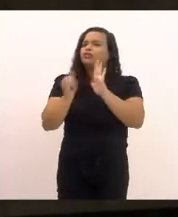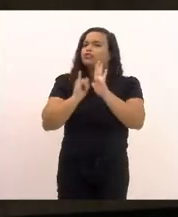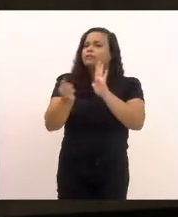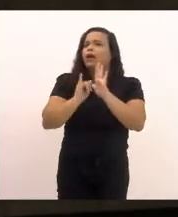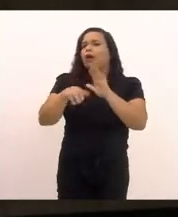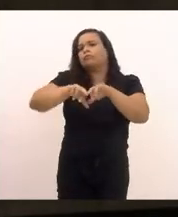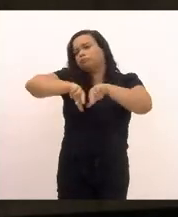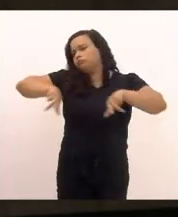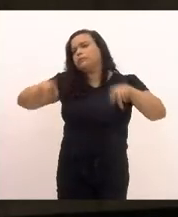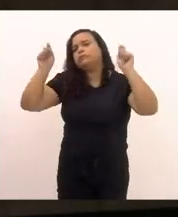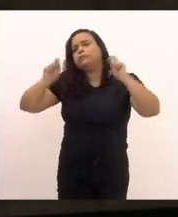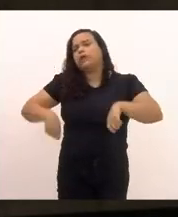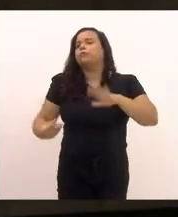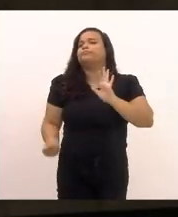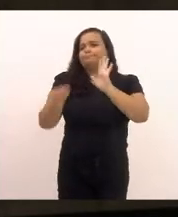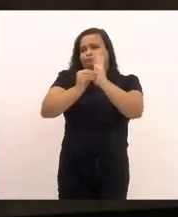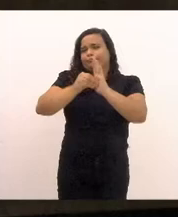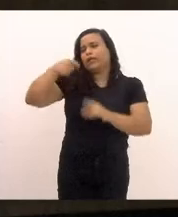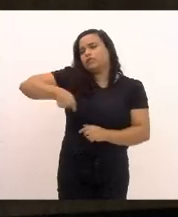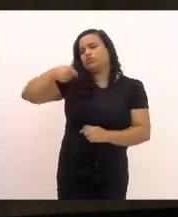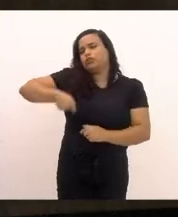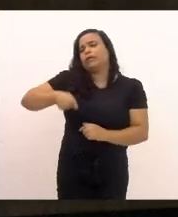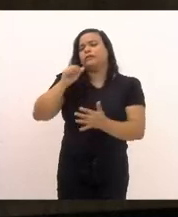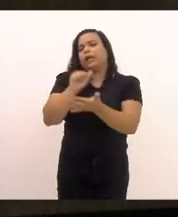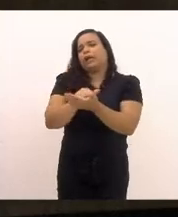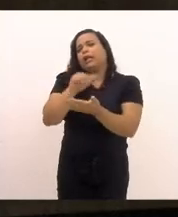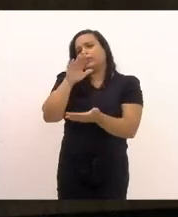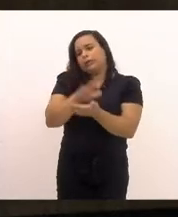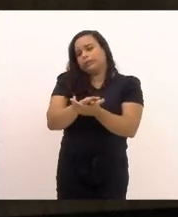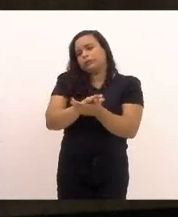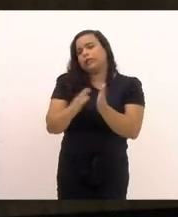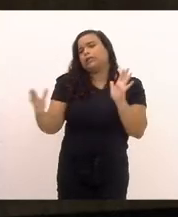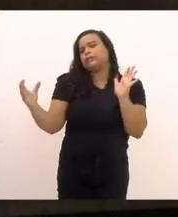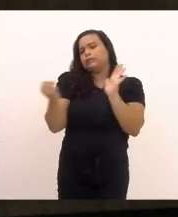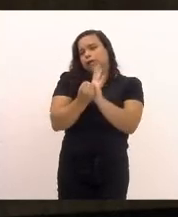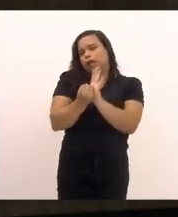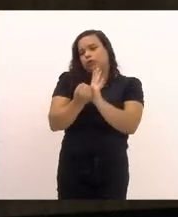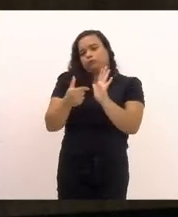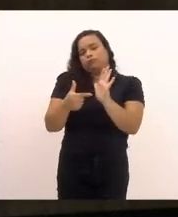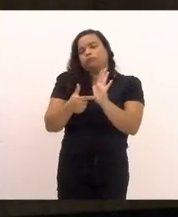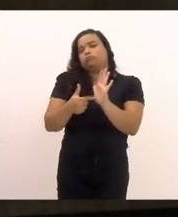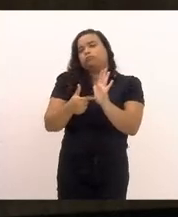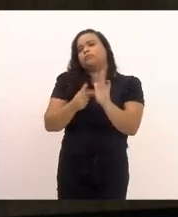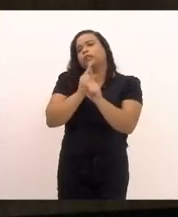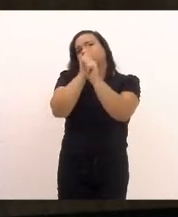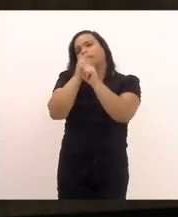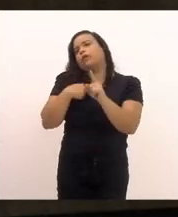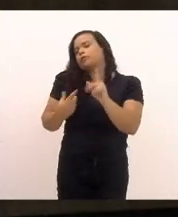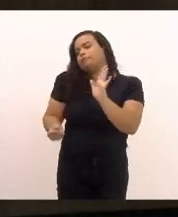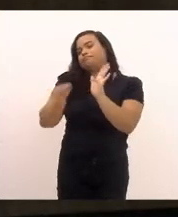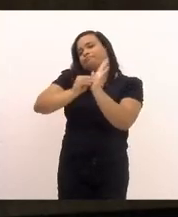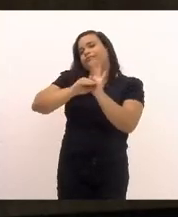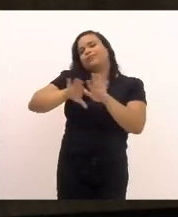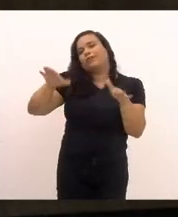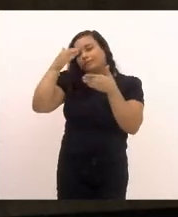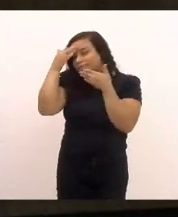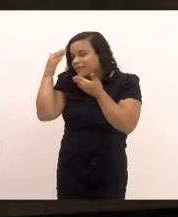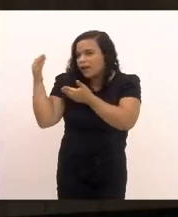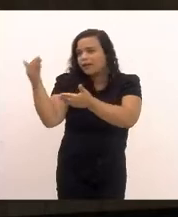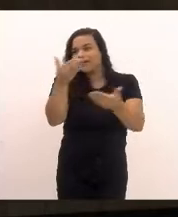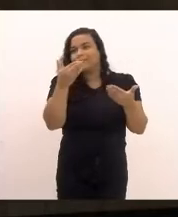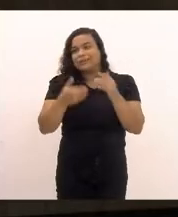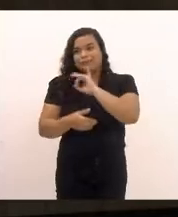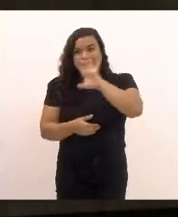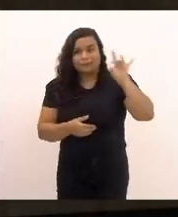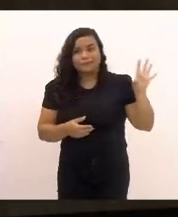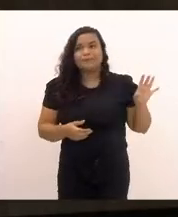por exemplo, a exigência desse credenciamento, desse selo de identificação. Então, queria fazer aqui esse registro e agradecer assim,